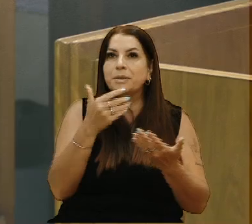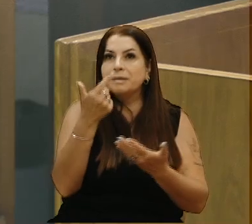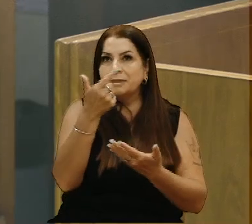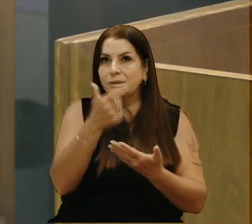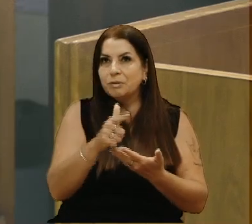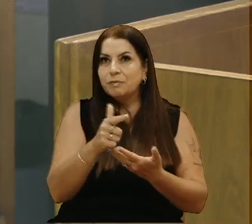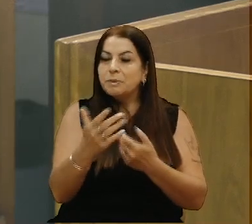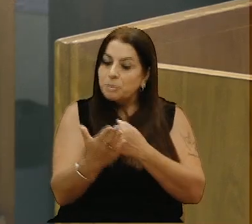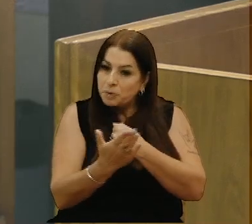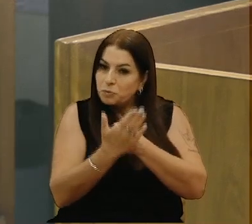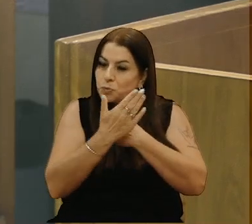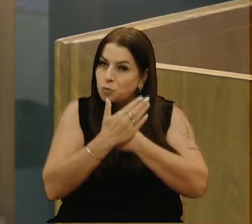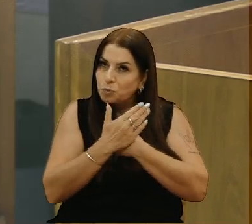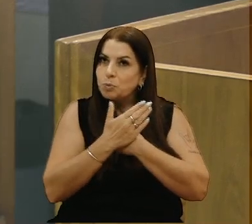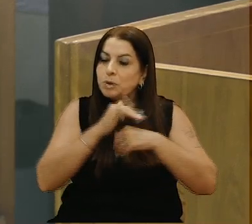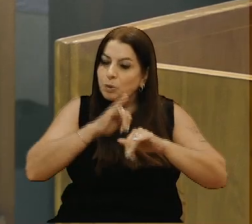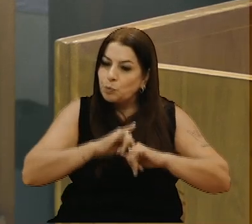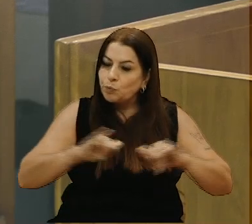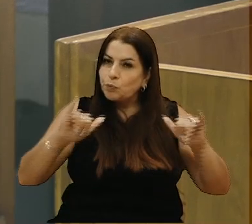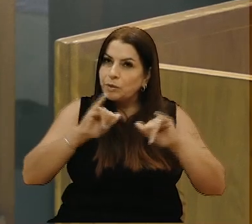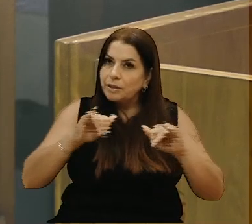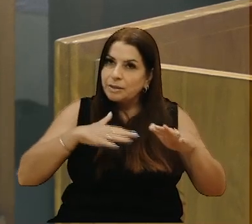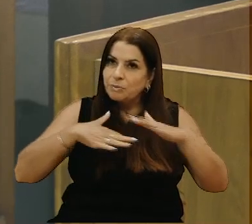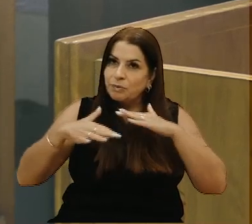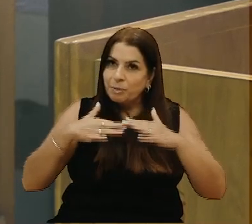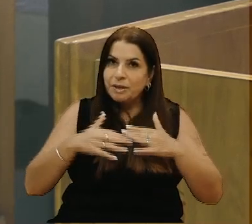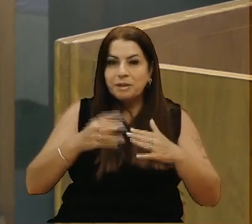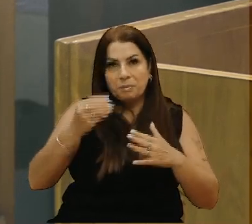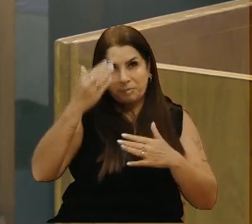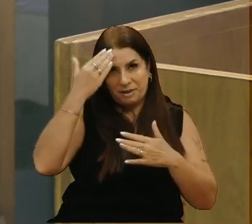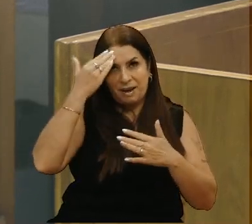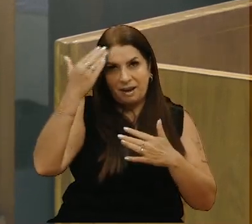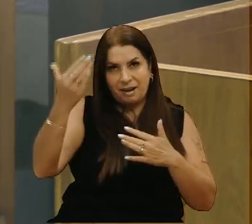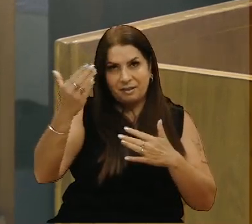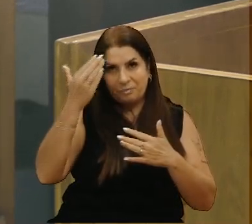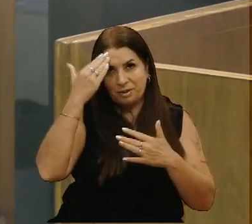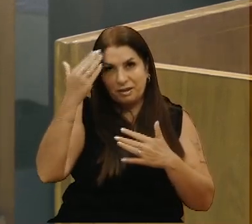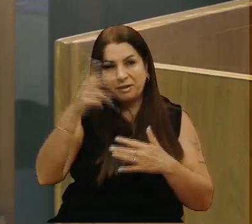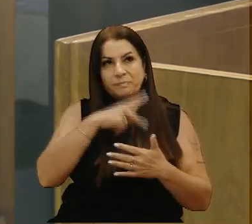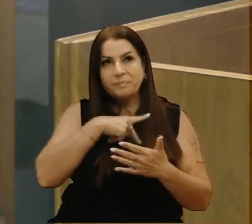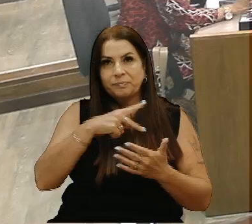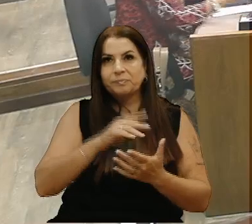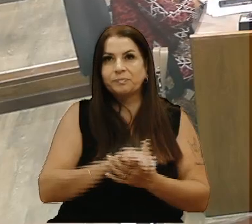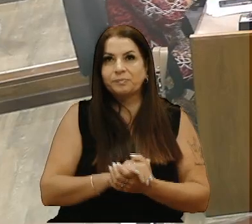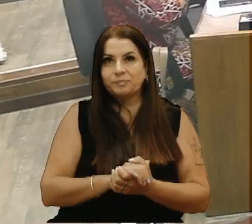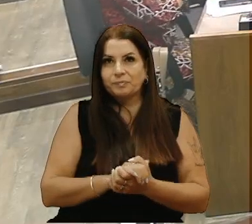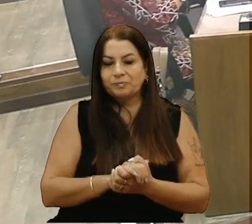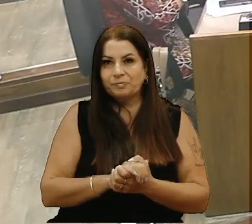vez que me ajudem a divulgar essas ações. Muito obrigada. Obrigada, presidente.